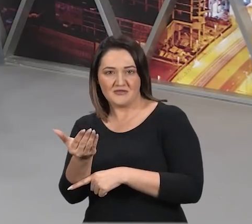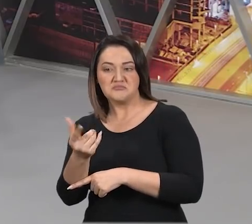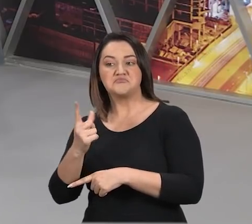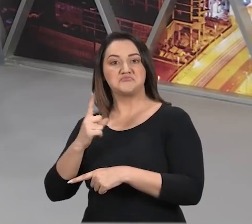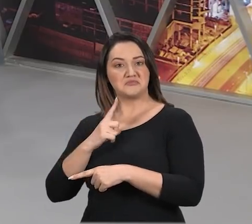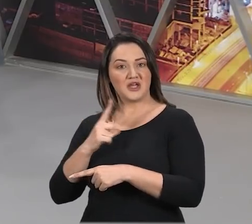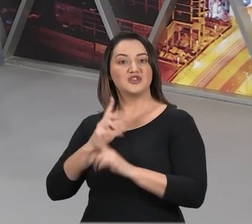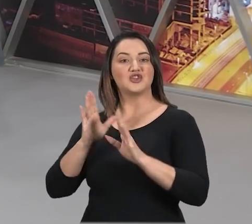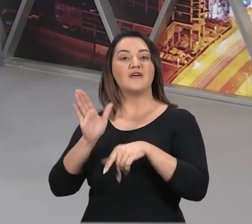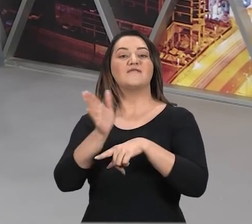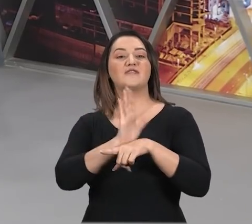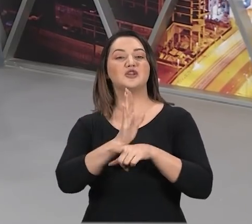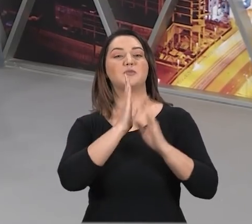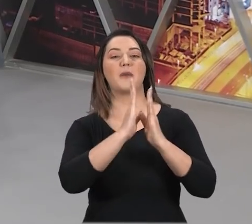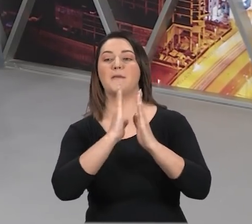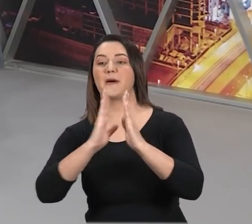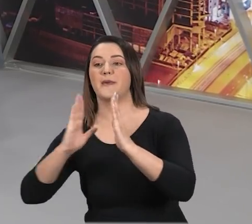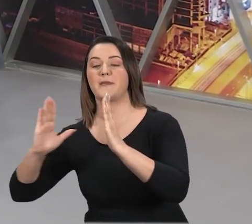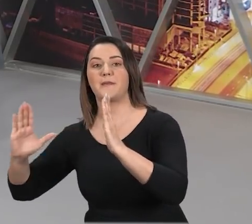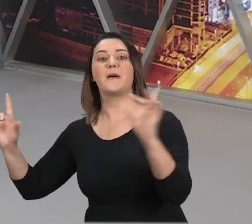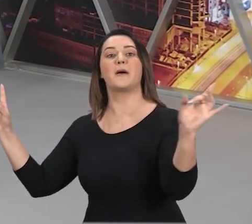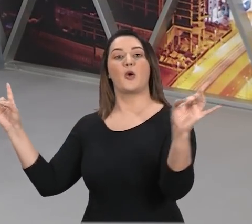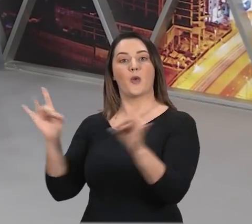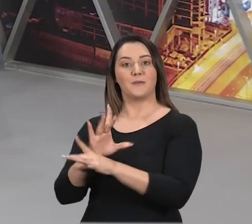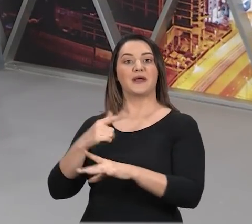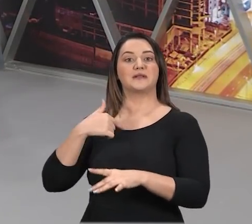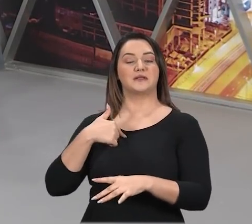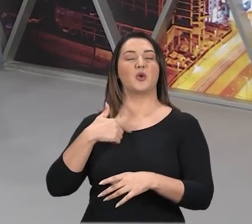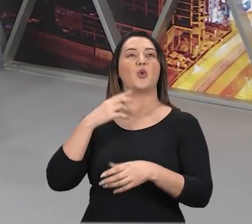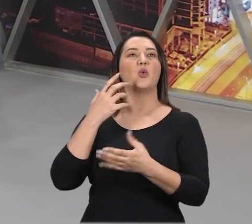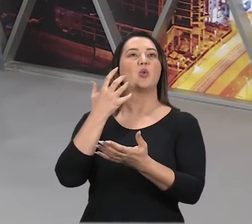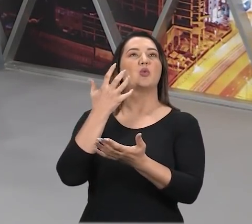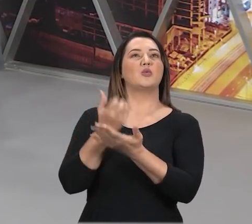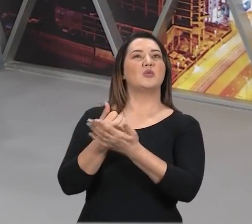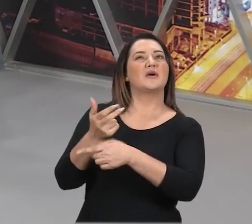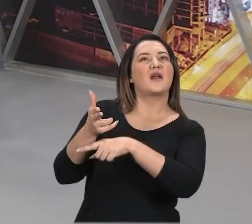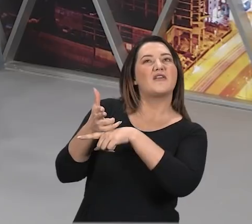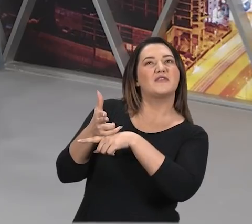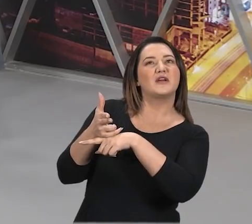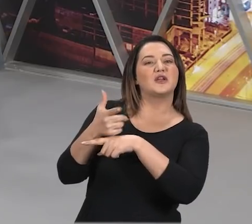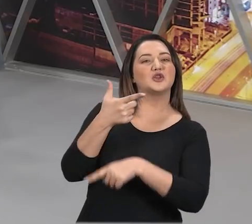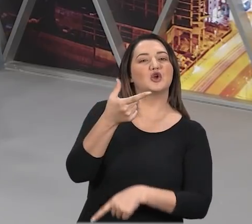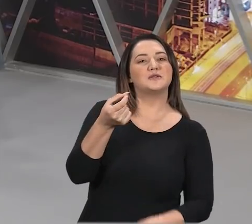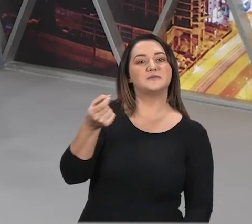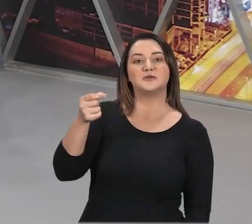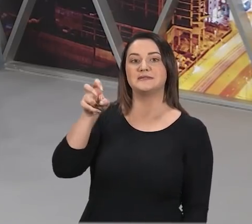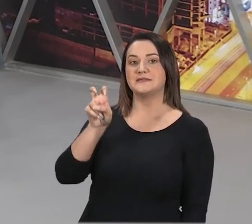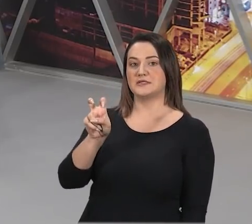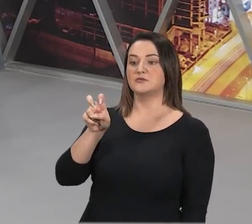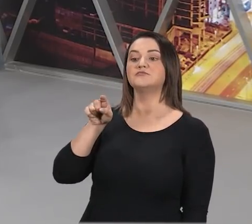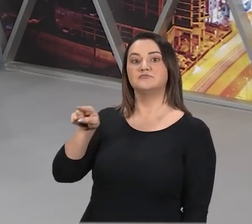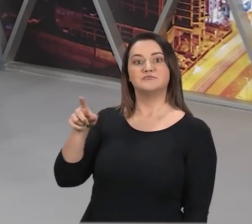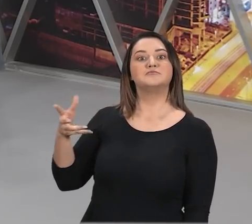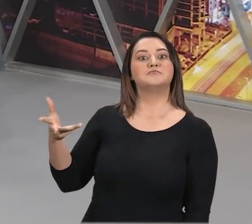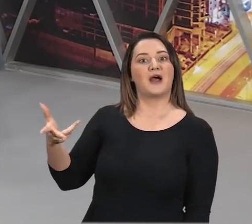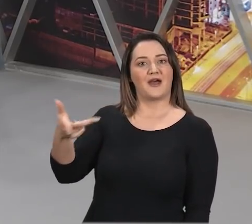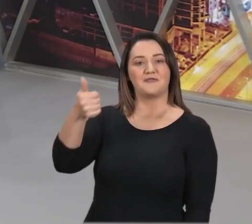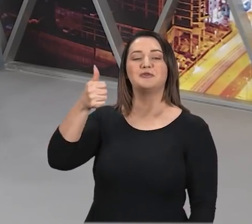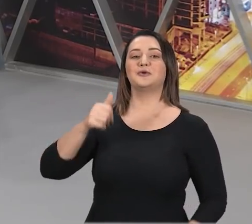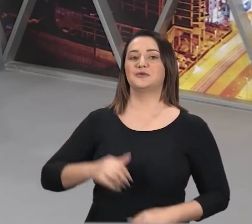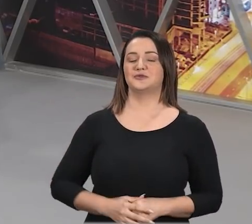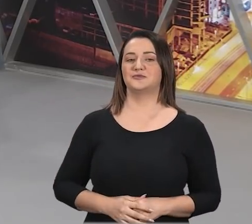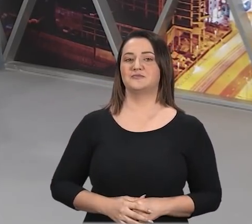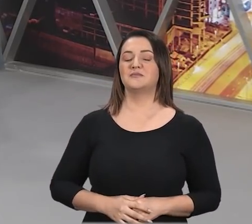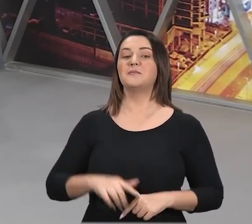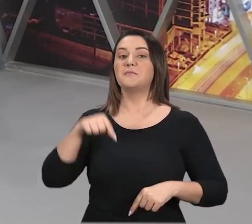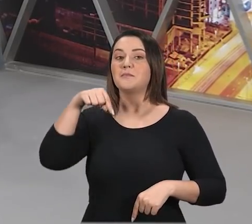completa do Grande Conflito, do jeito que eu gravei em 2005. É, portanto, um material precioso. Só que